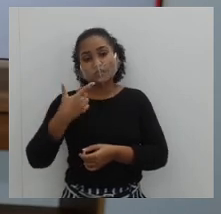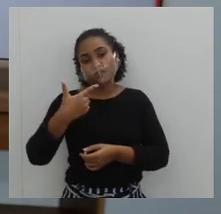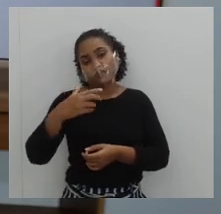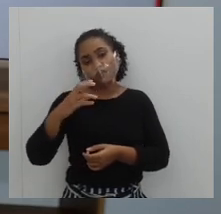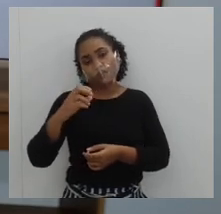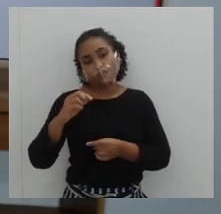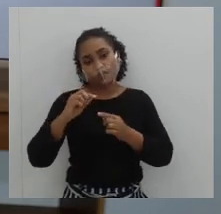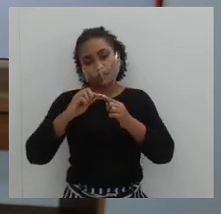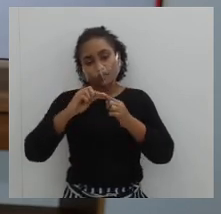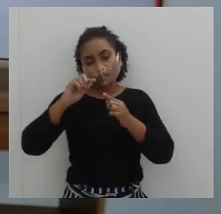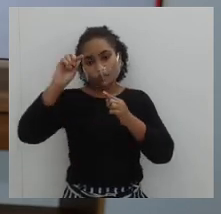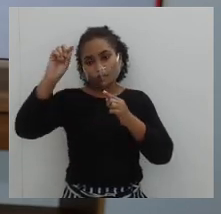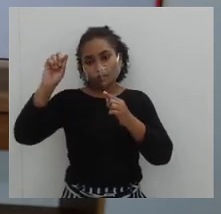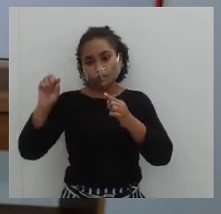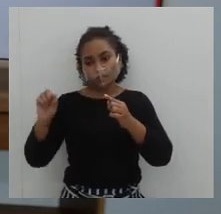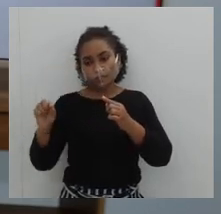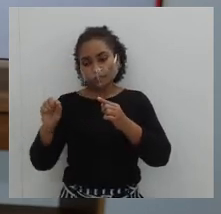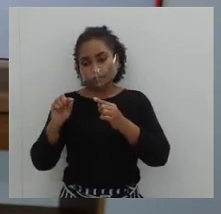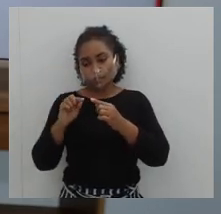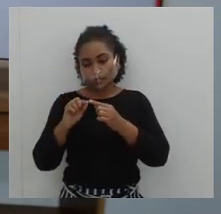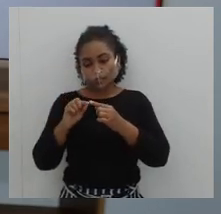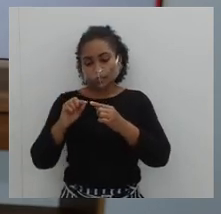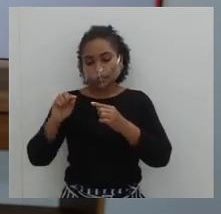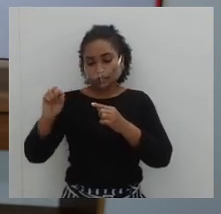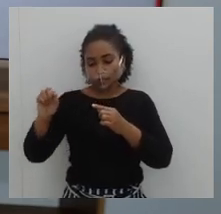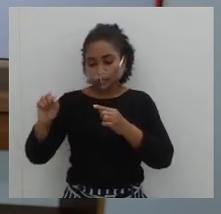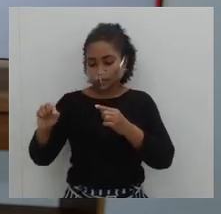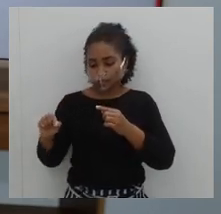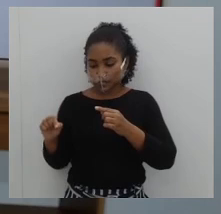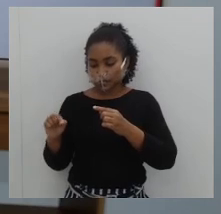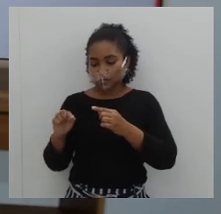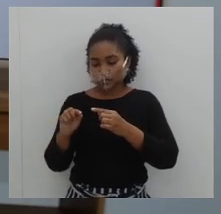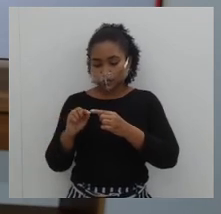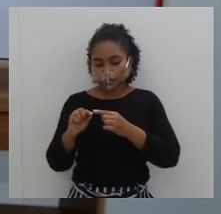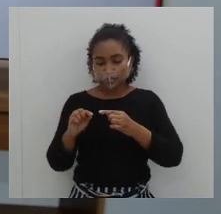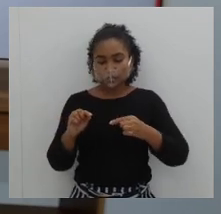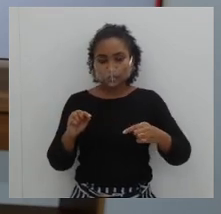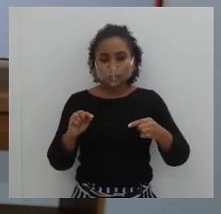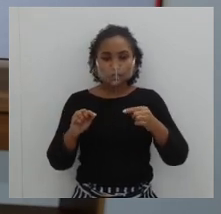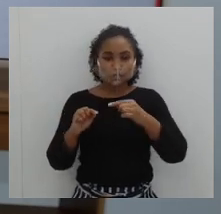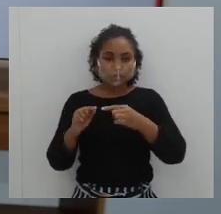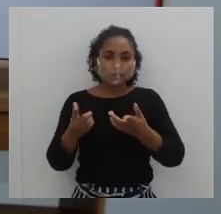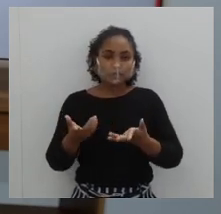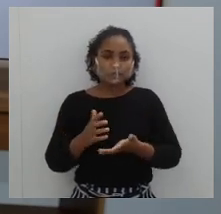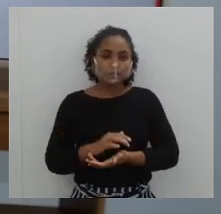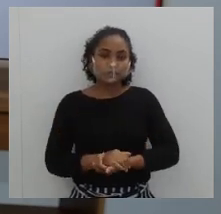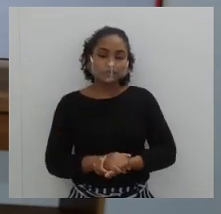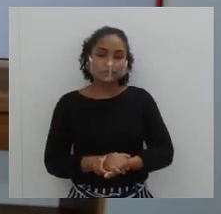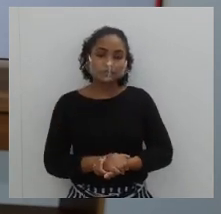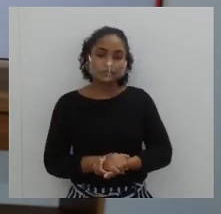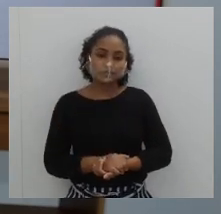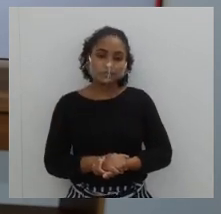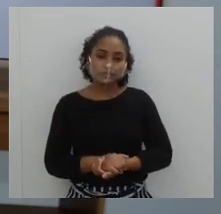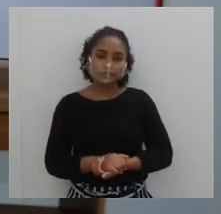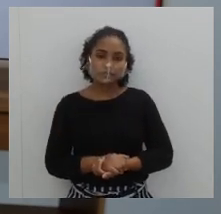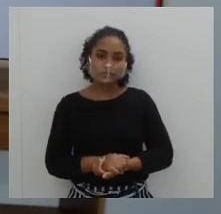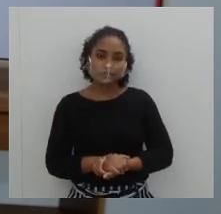triângulos equiláteros regulares unidos para fechar o icosaedro.